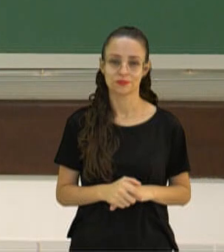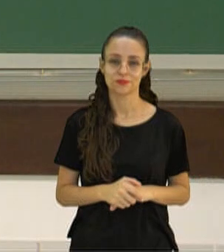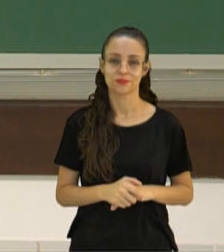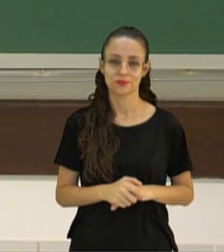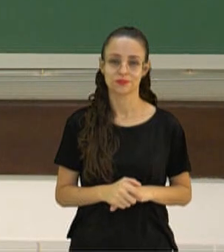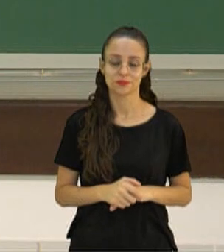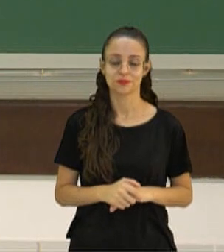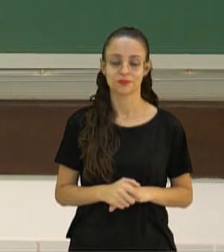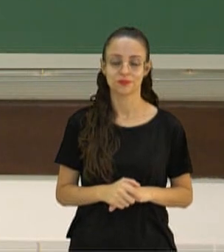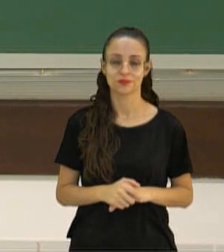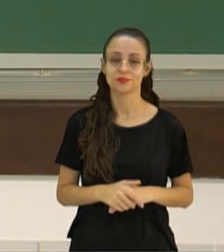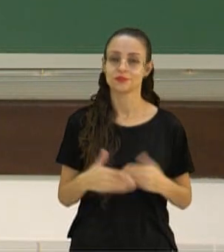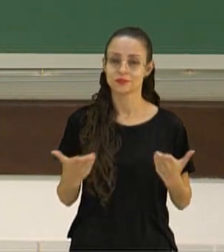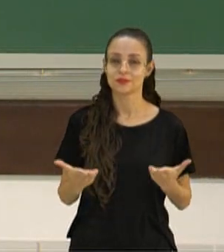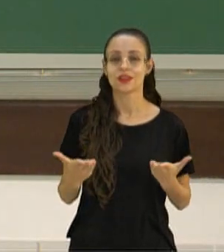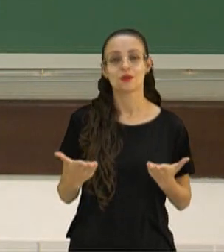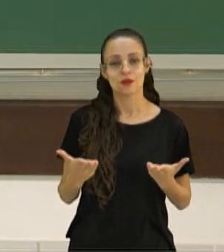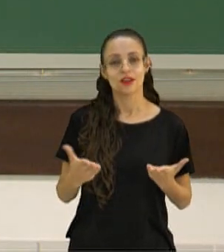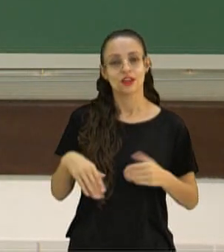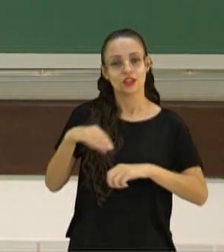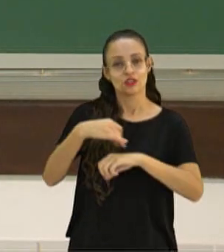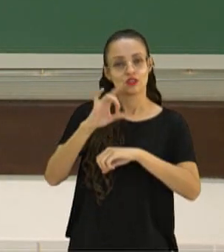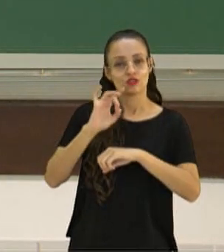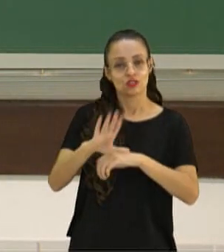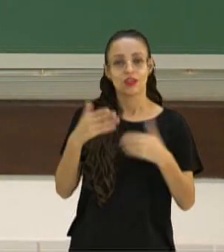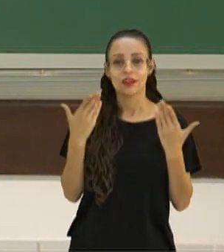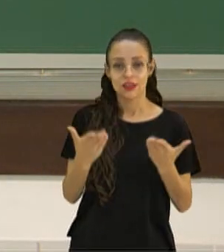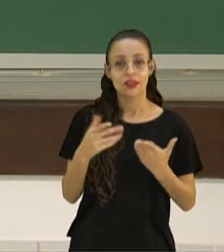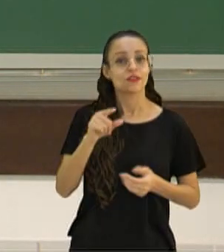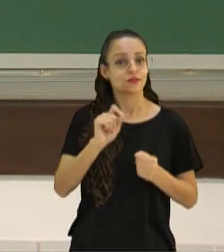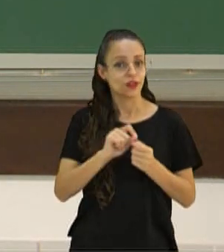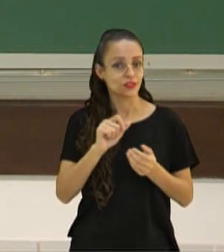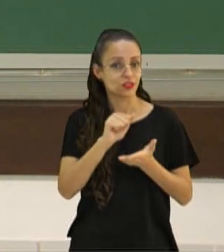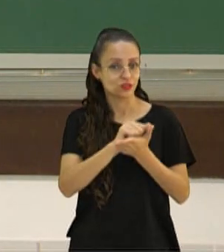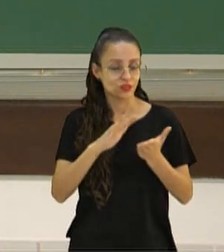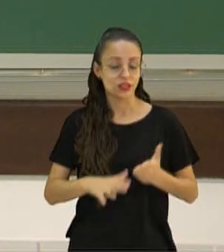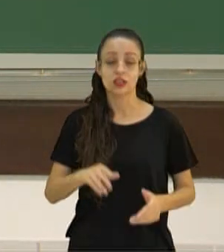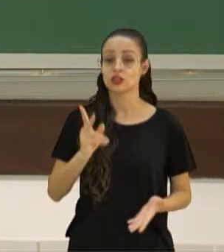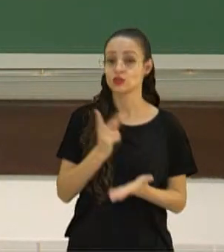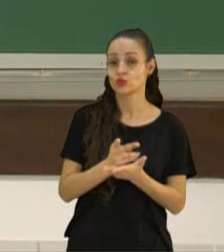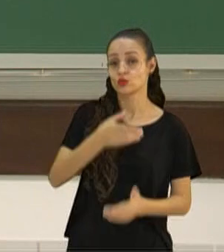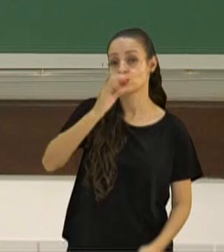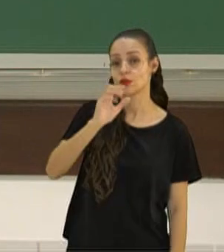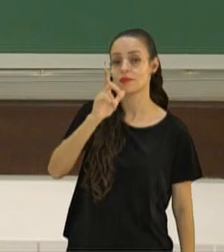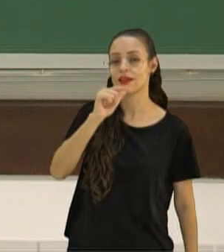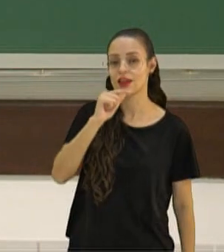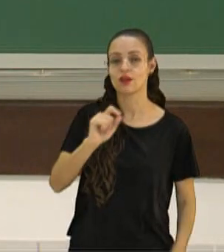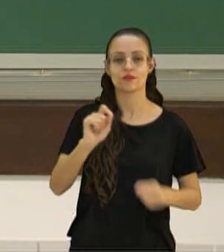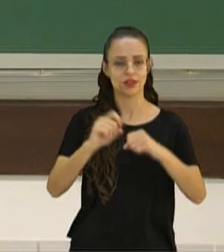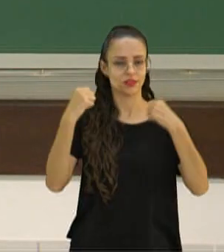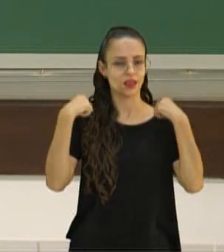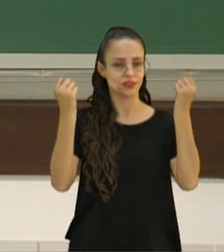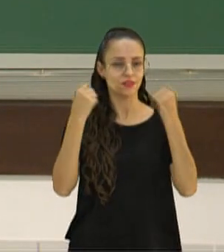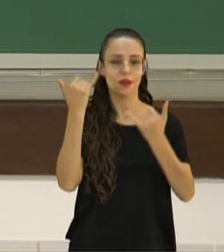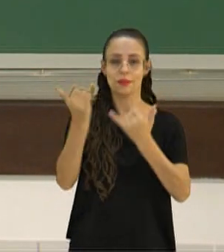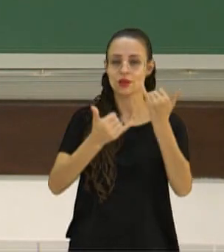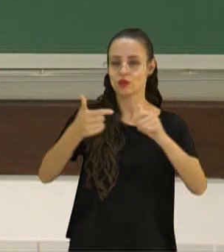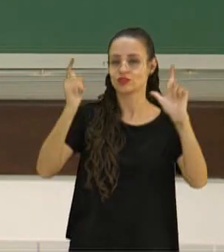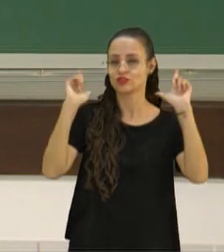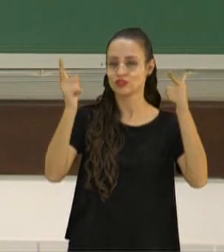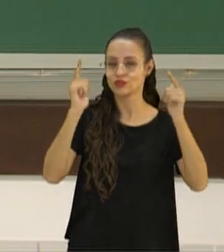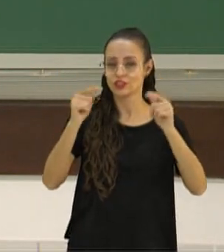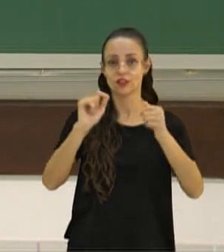ano, ano que vem. Tranquilo? Então, as dicas da aula de aqui, faz atividades lá também, mantenha-se hidratado, faz exercício, brinque, se divirta,